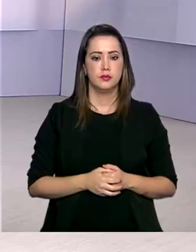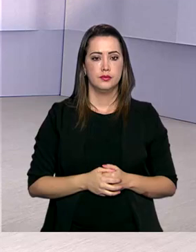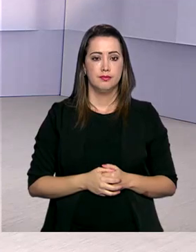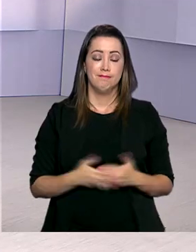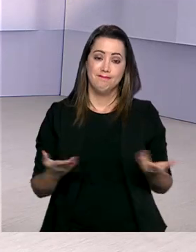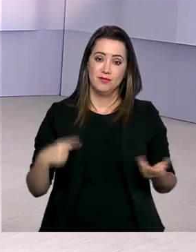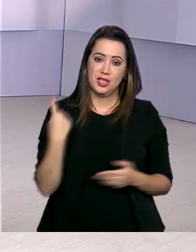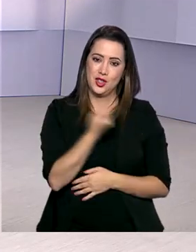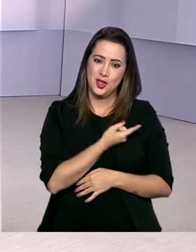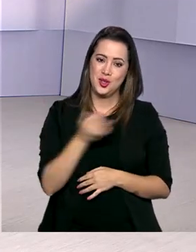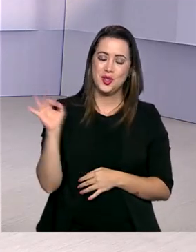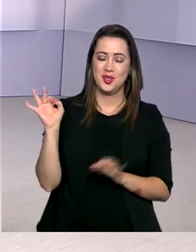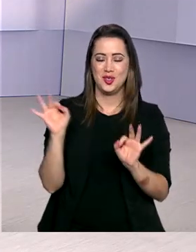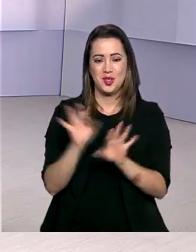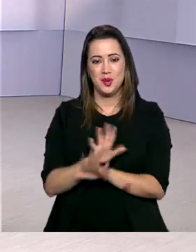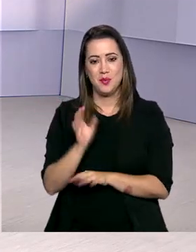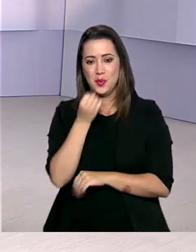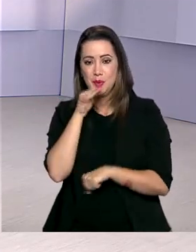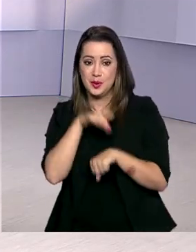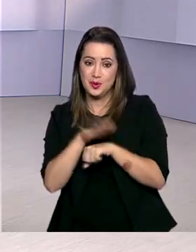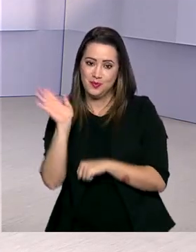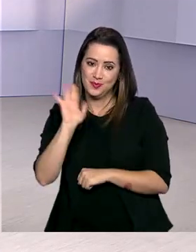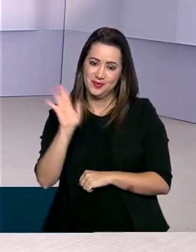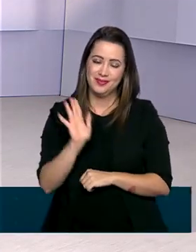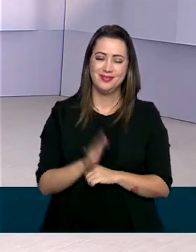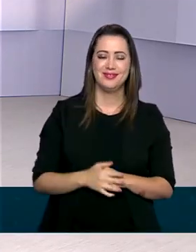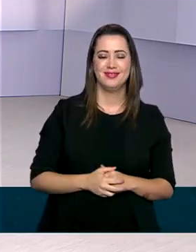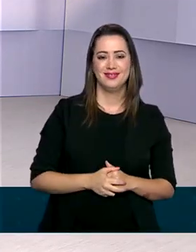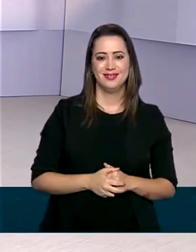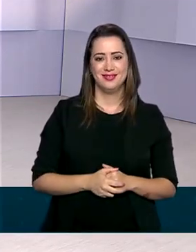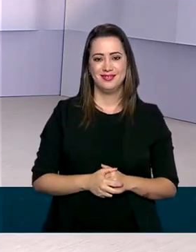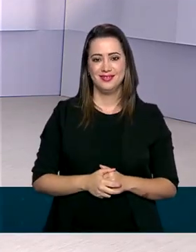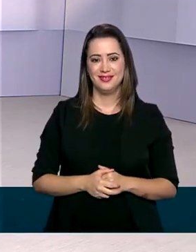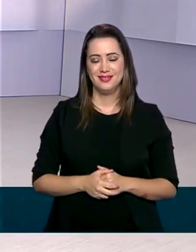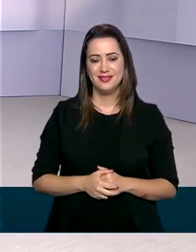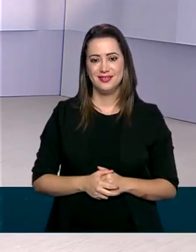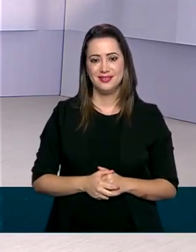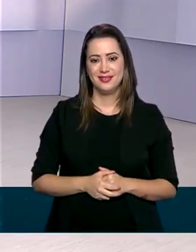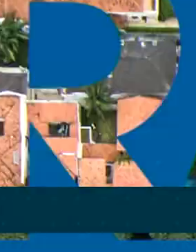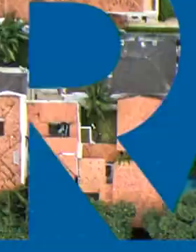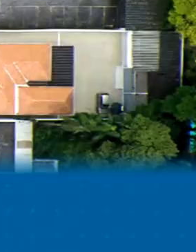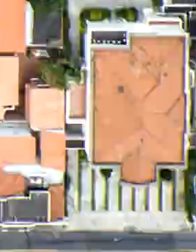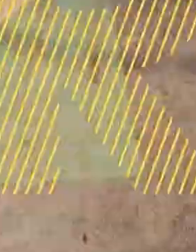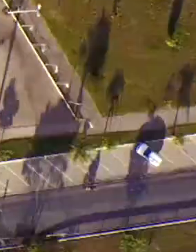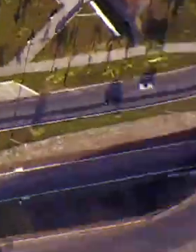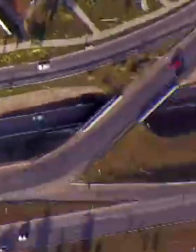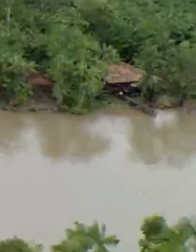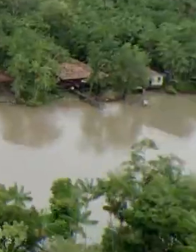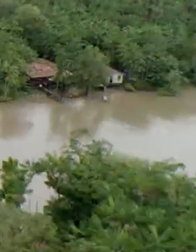A gente fica por aqui. Uma boa noite para você, um ótimo final de semana. Tchau, tchau. tchau.